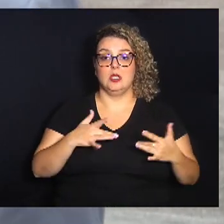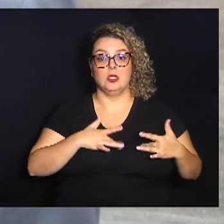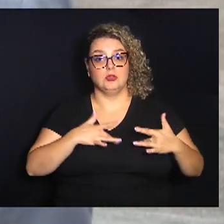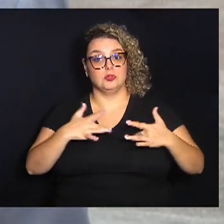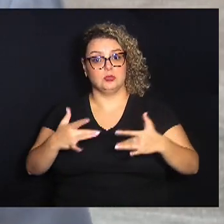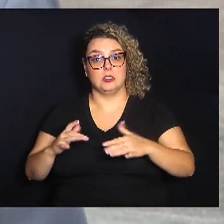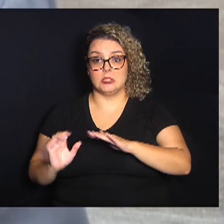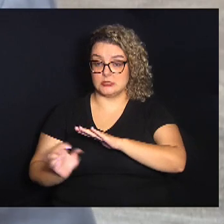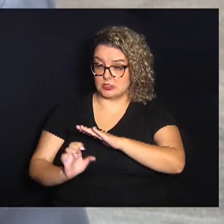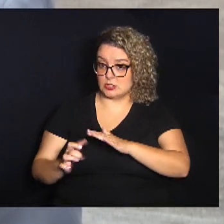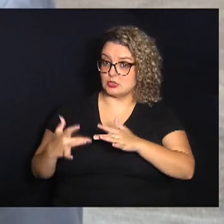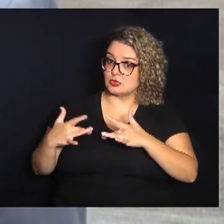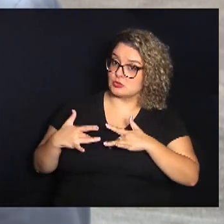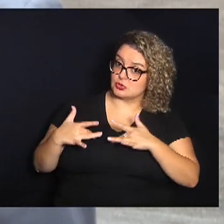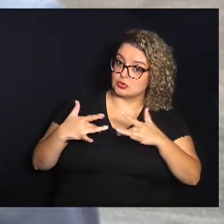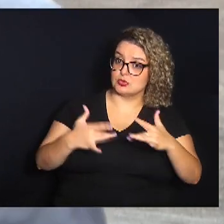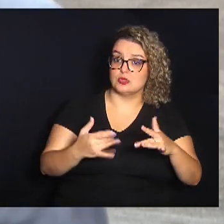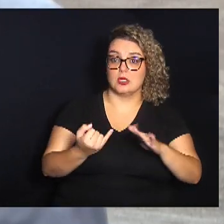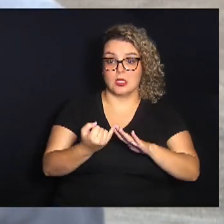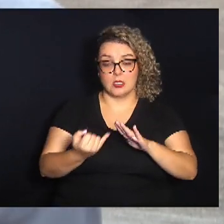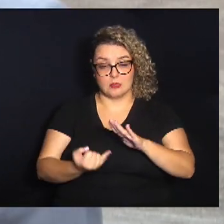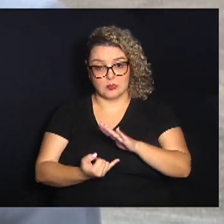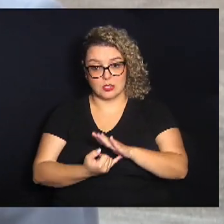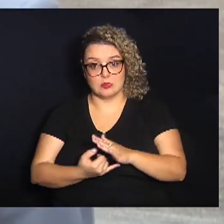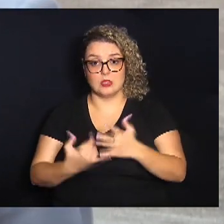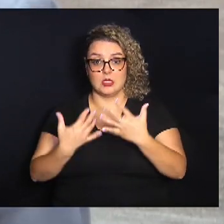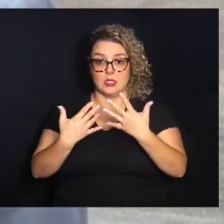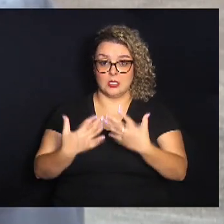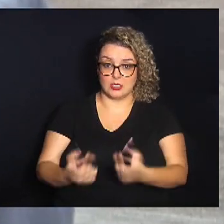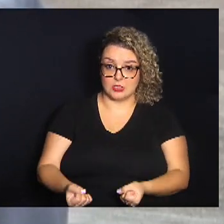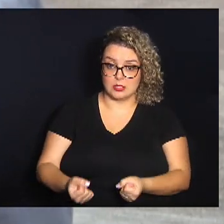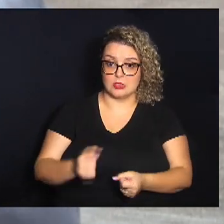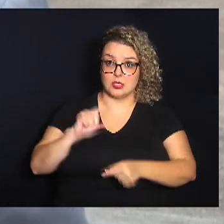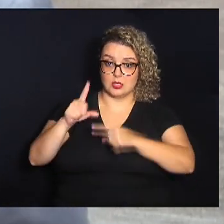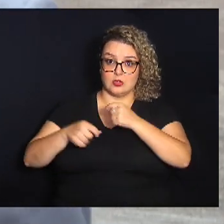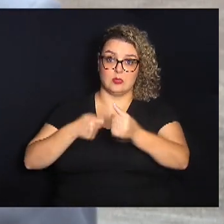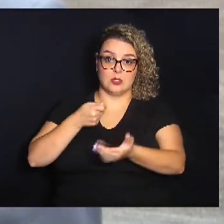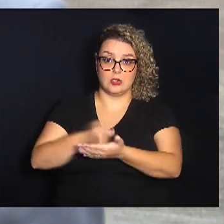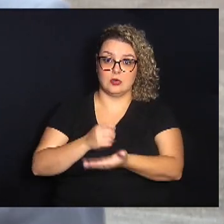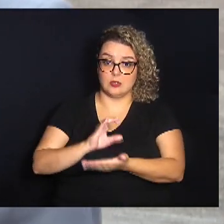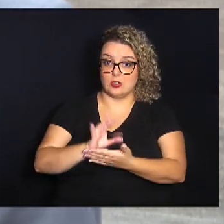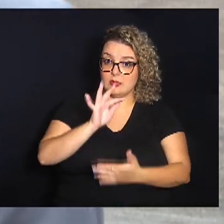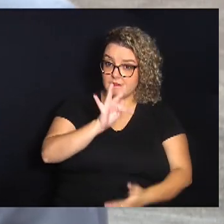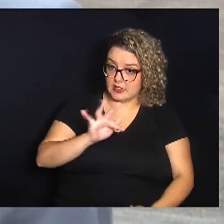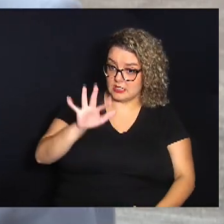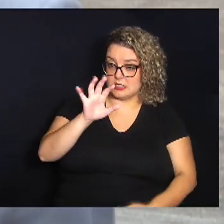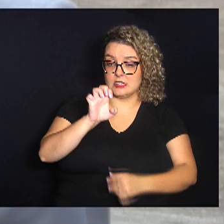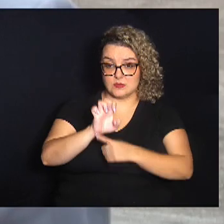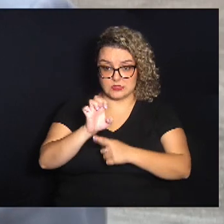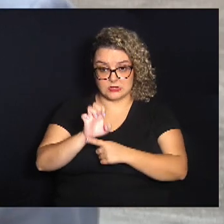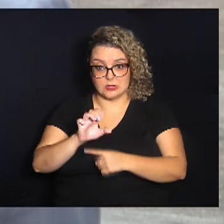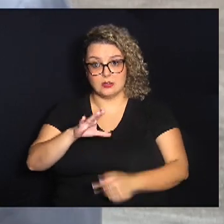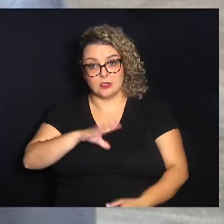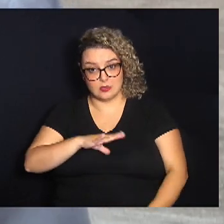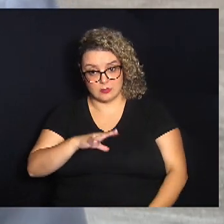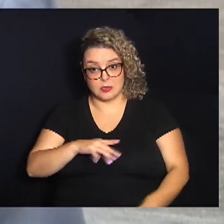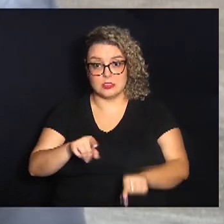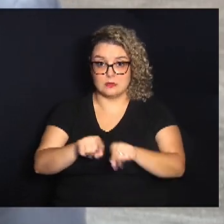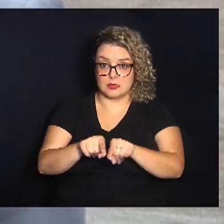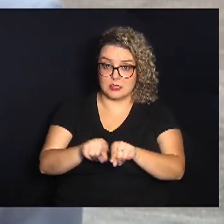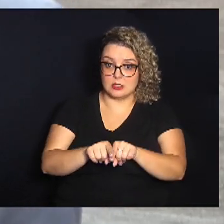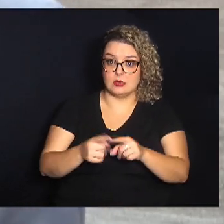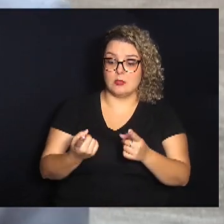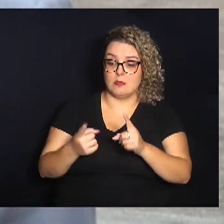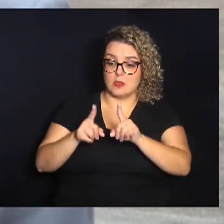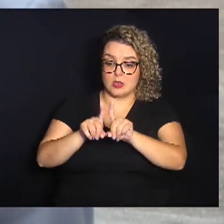empresa, doações de instituições, recebimentos de emendas parlamentares, tanto federal, estadual e municipal,